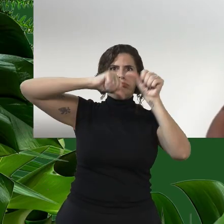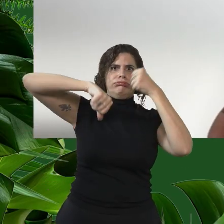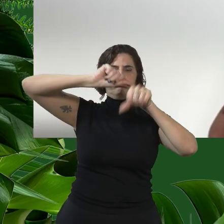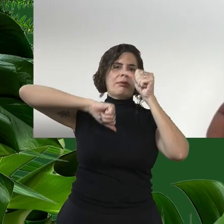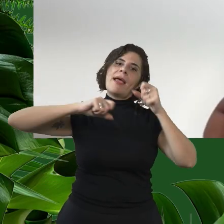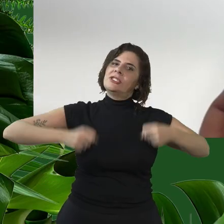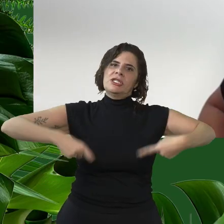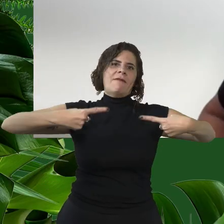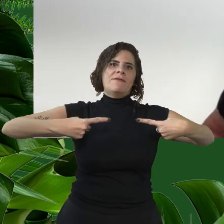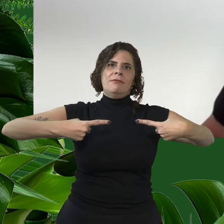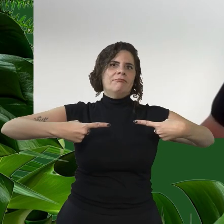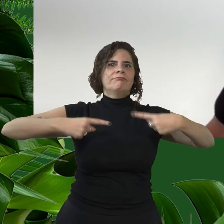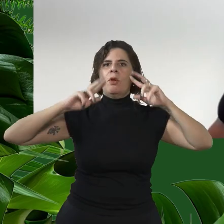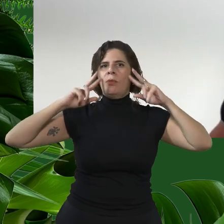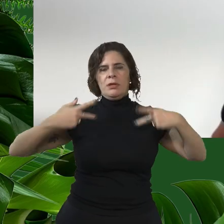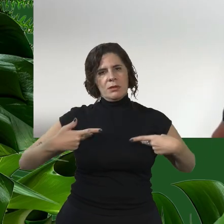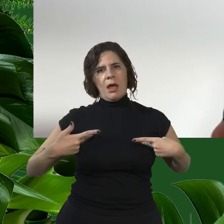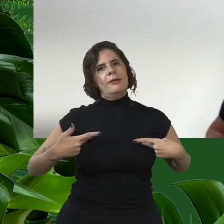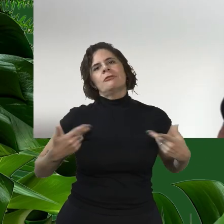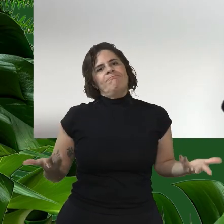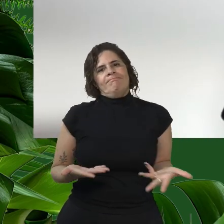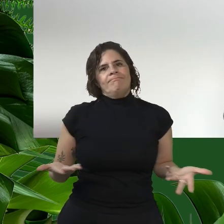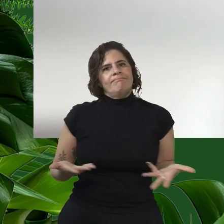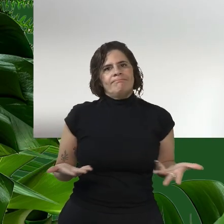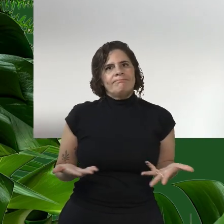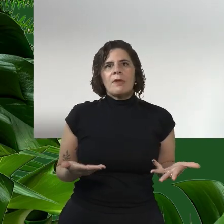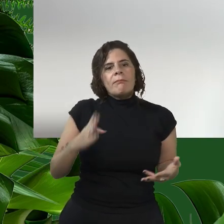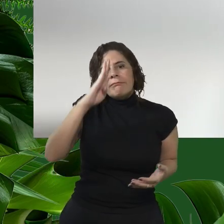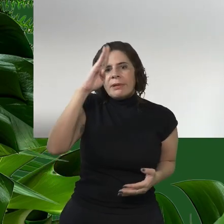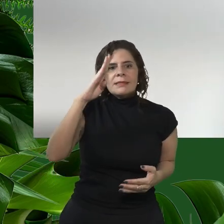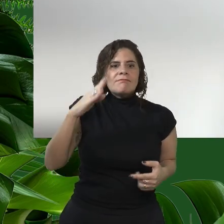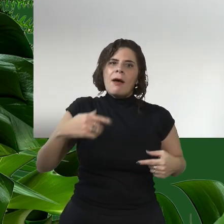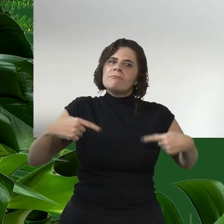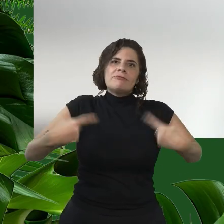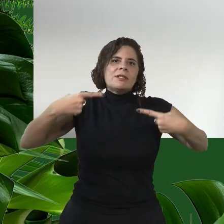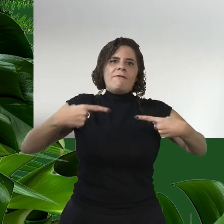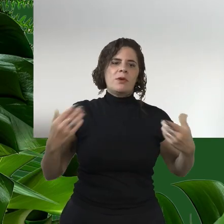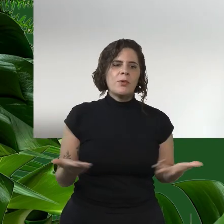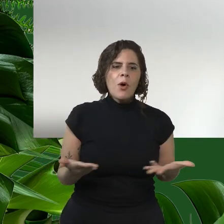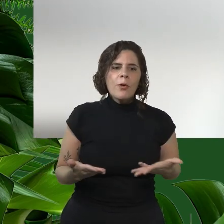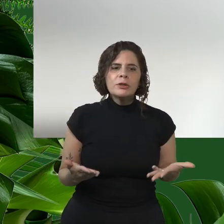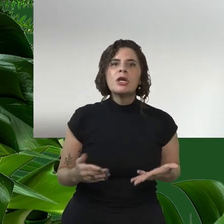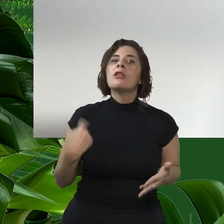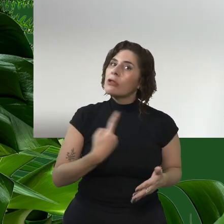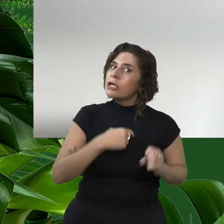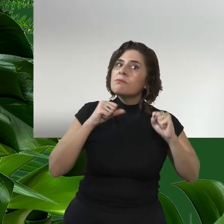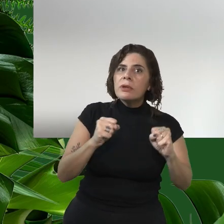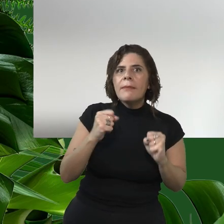que a humanidade enfrenta atualmente, né? É o maior desafio desse século, que nós temos